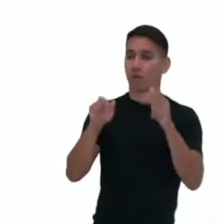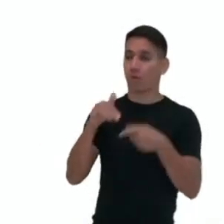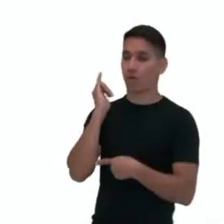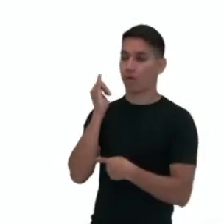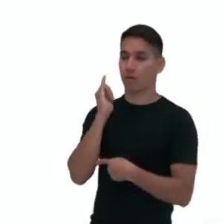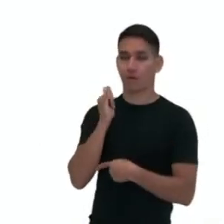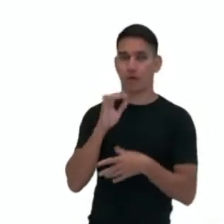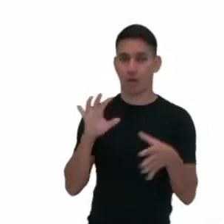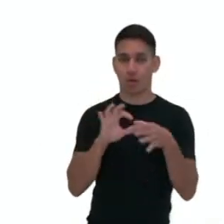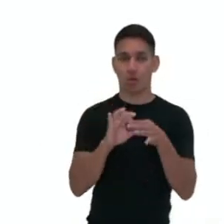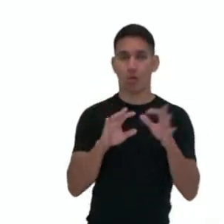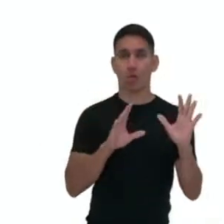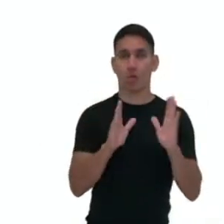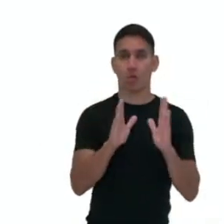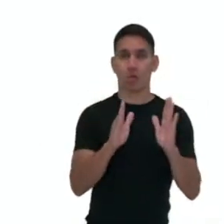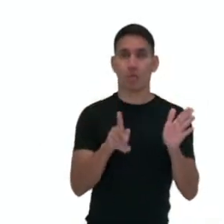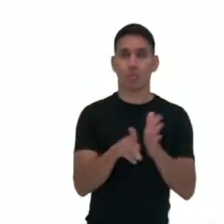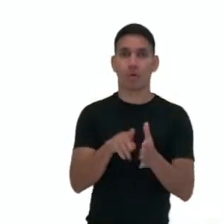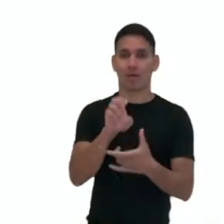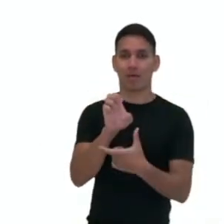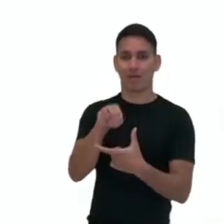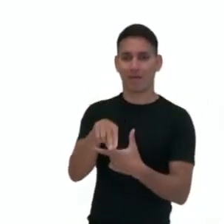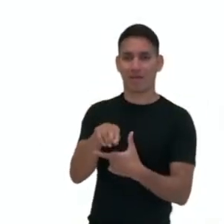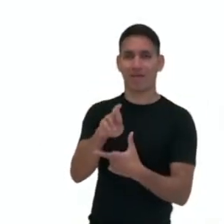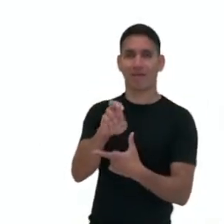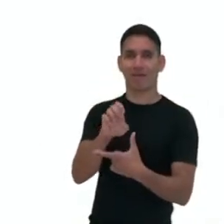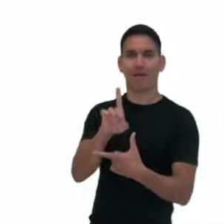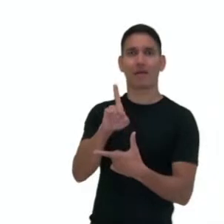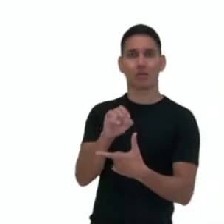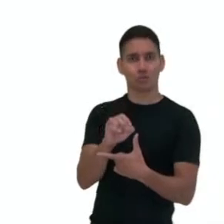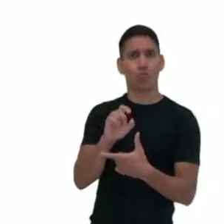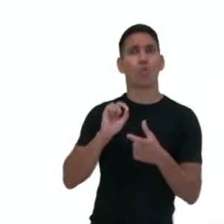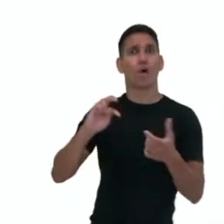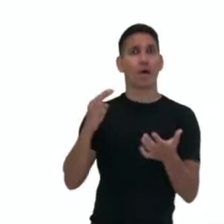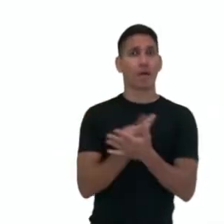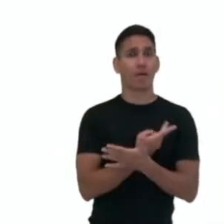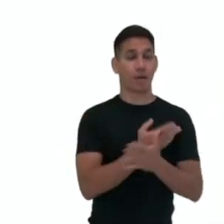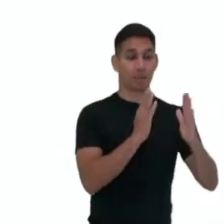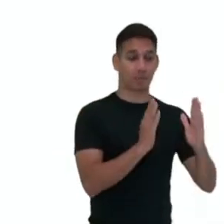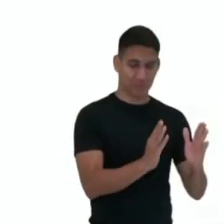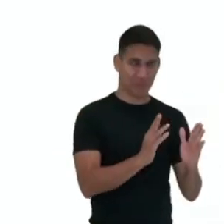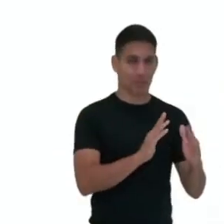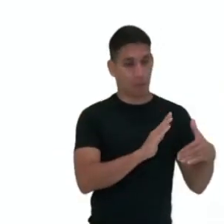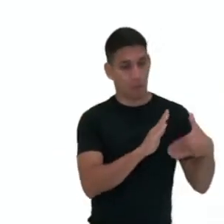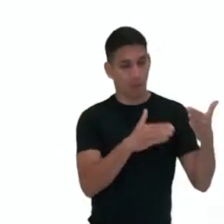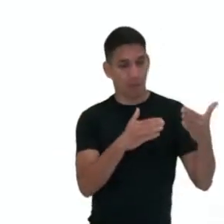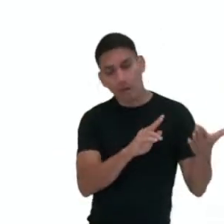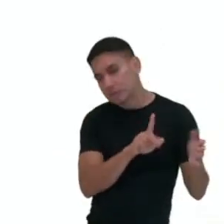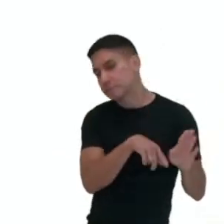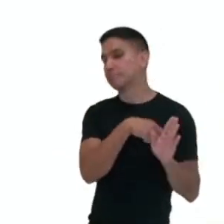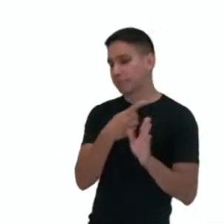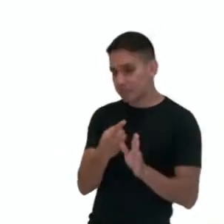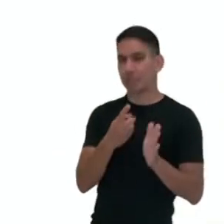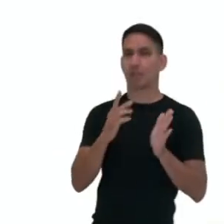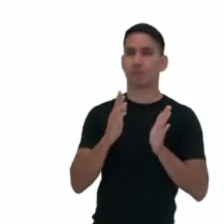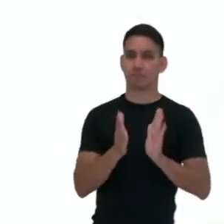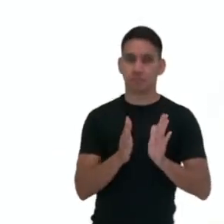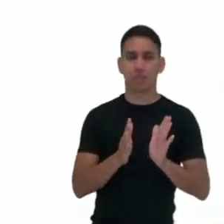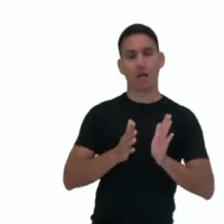um enredo, ou seja, numa progressão de acontecimentos em torno de uma determinada